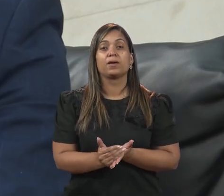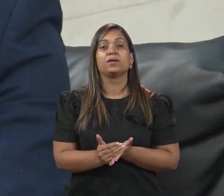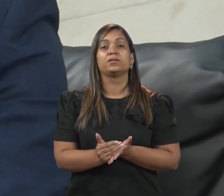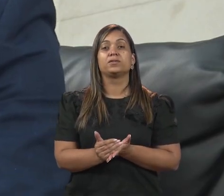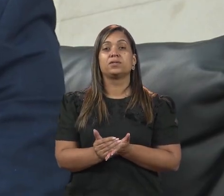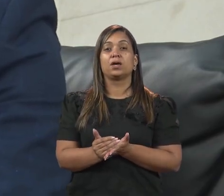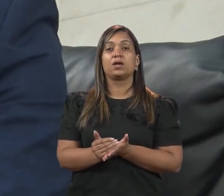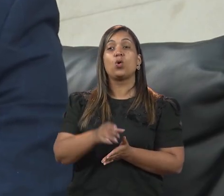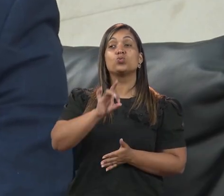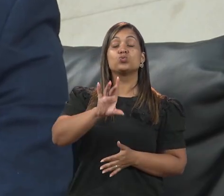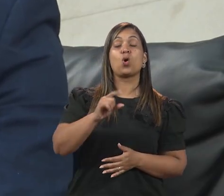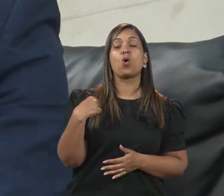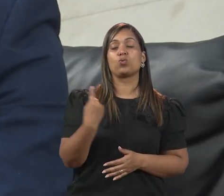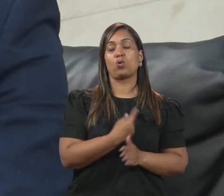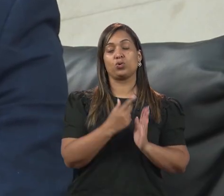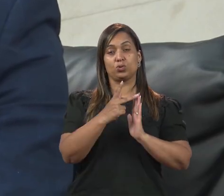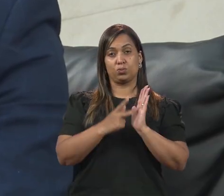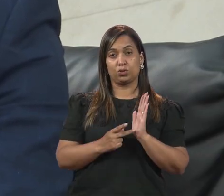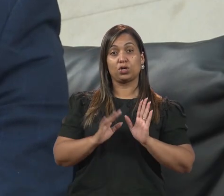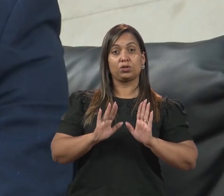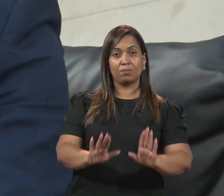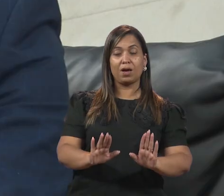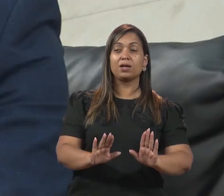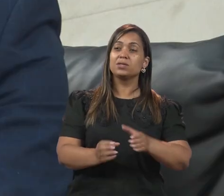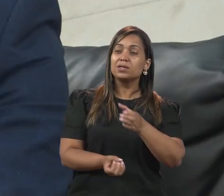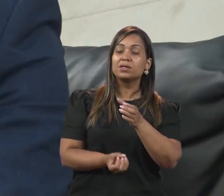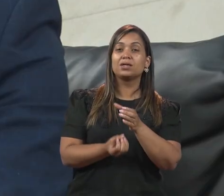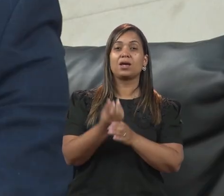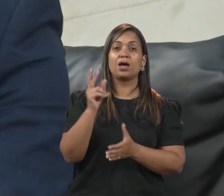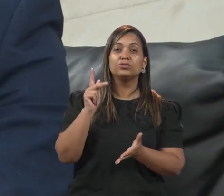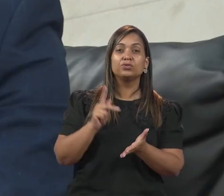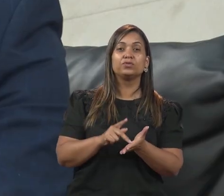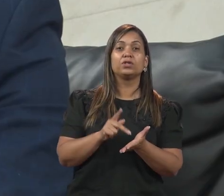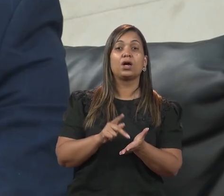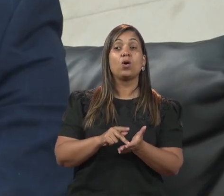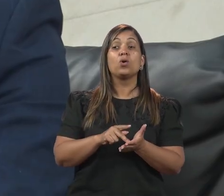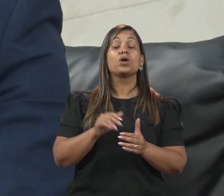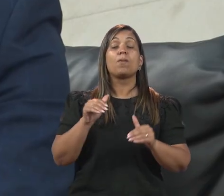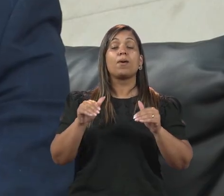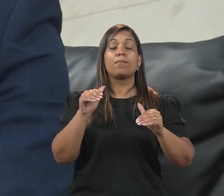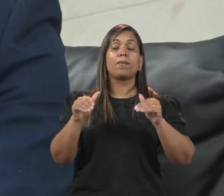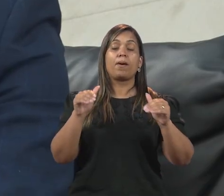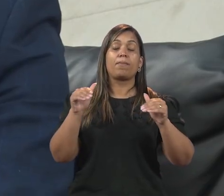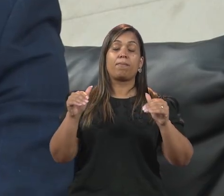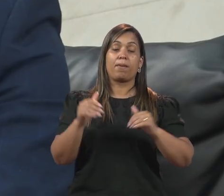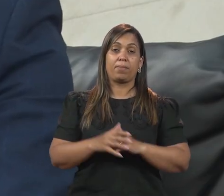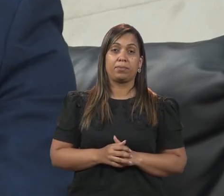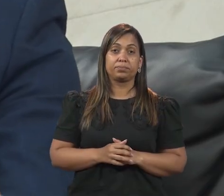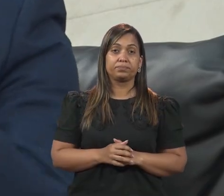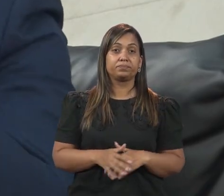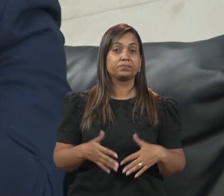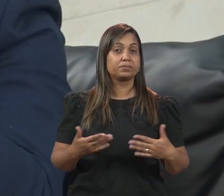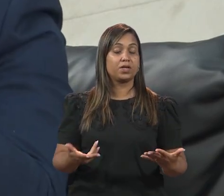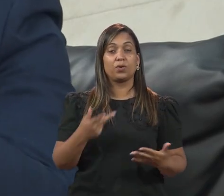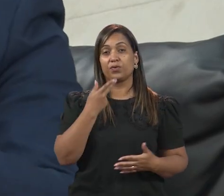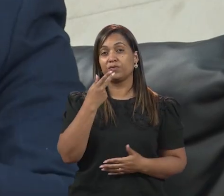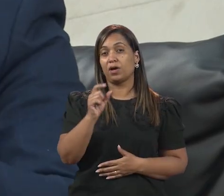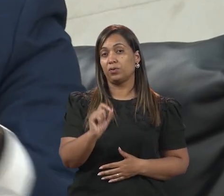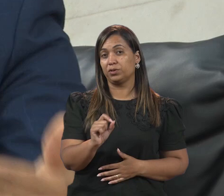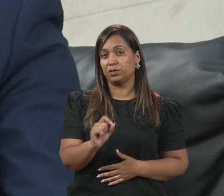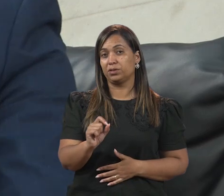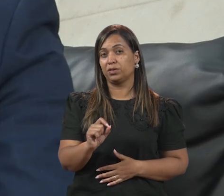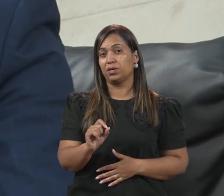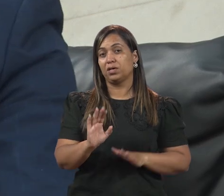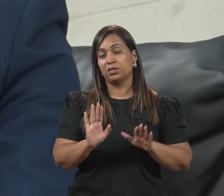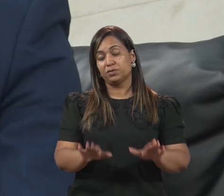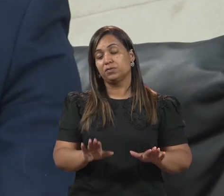para não só o nosso projeto HELP, mas criar de fato uma grande mobilização em prol dessa causa. Eu digo que talvez